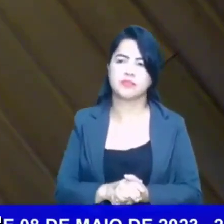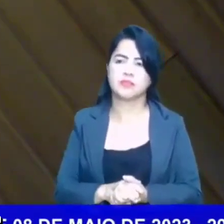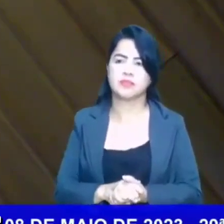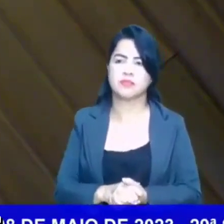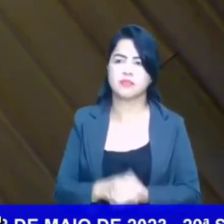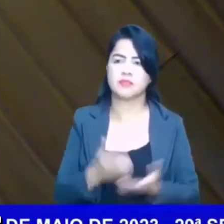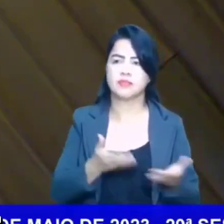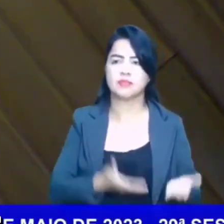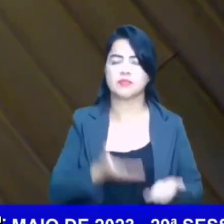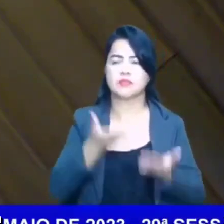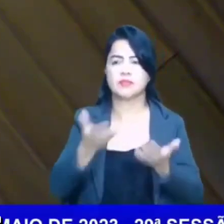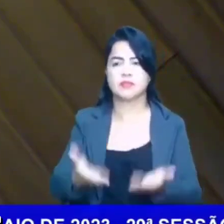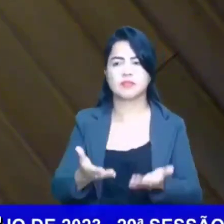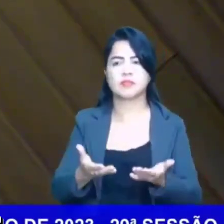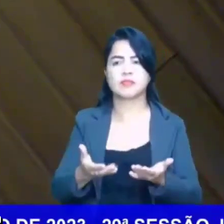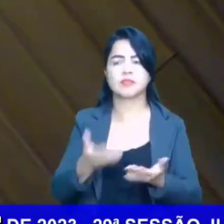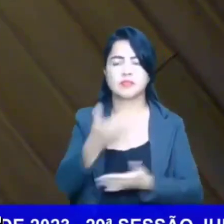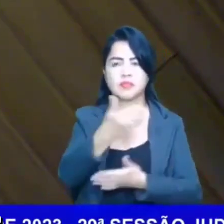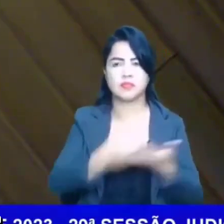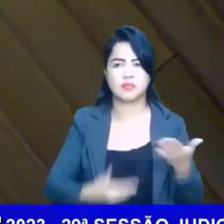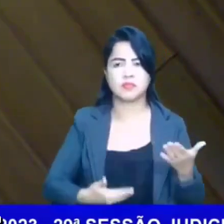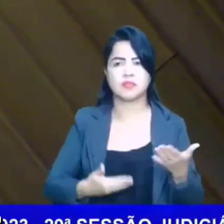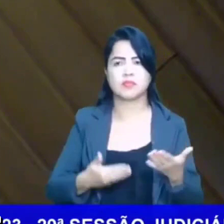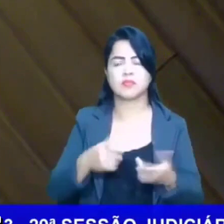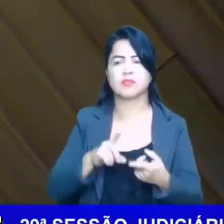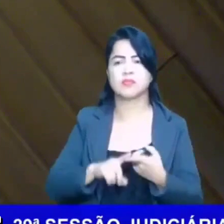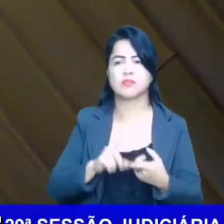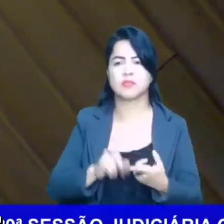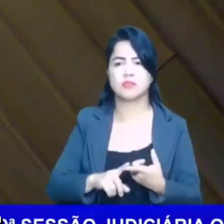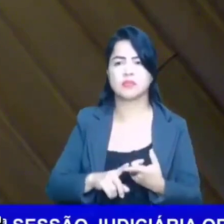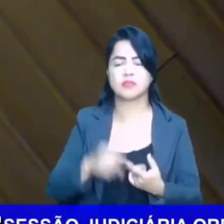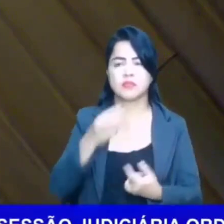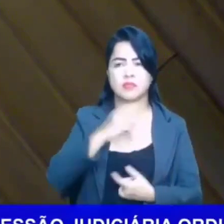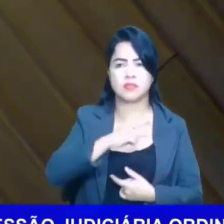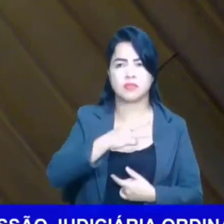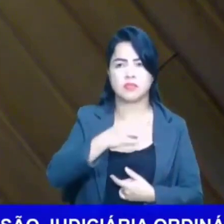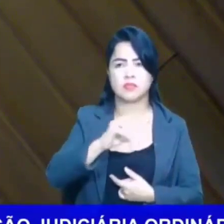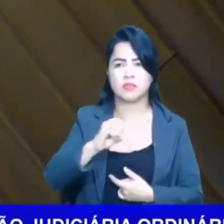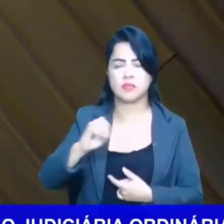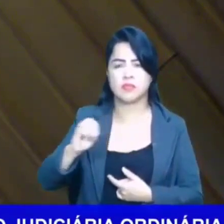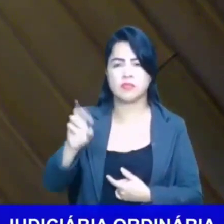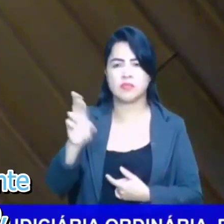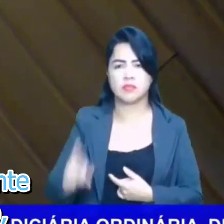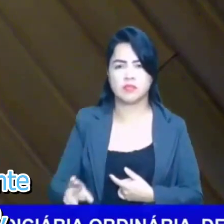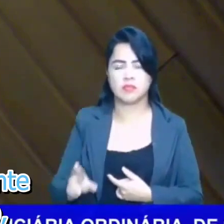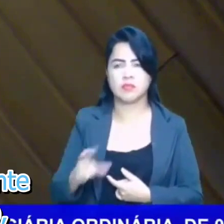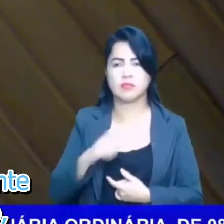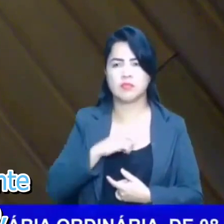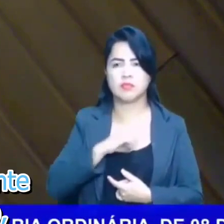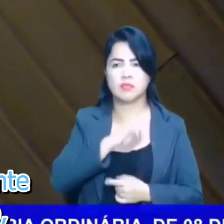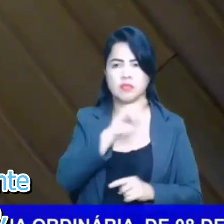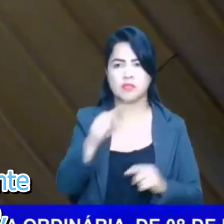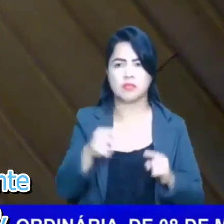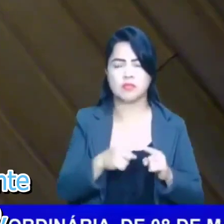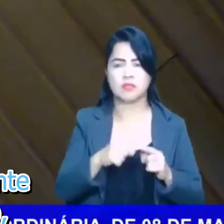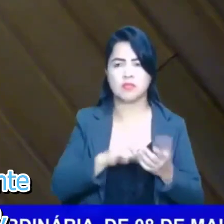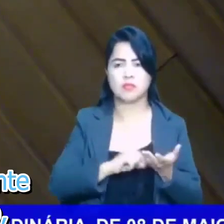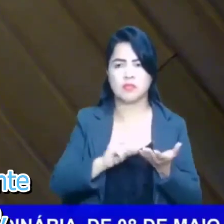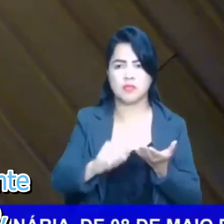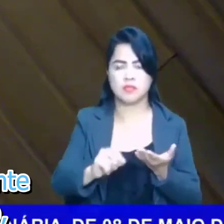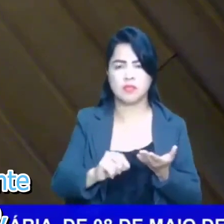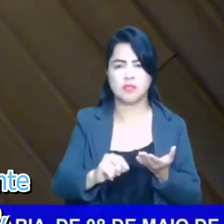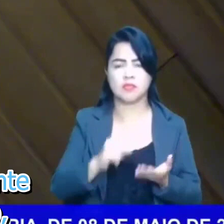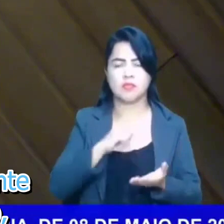foi apresentado na prestação de contas o recibo do contador no valor de R$ 300. De acordo com o artigo 60